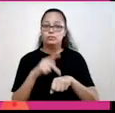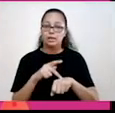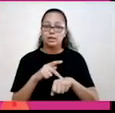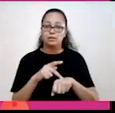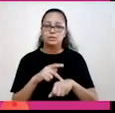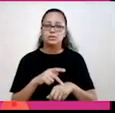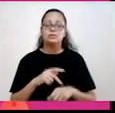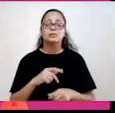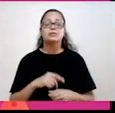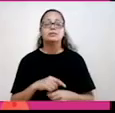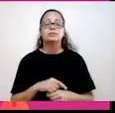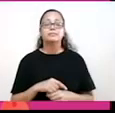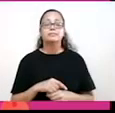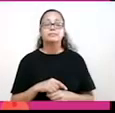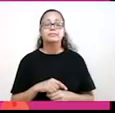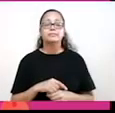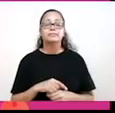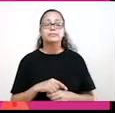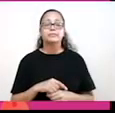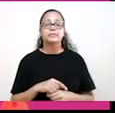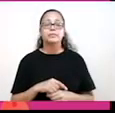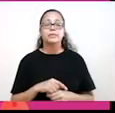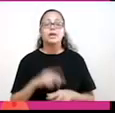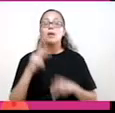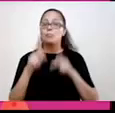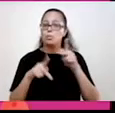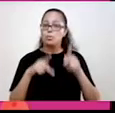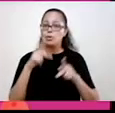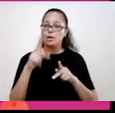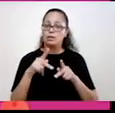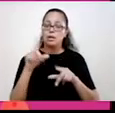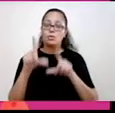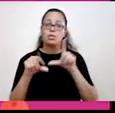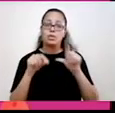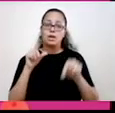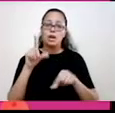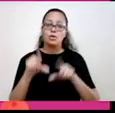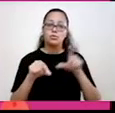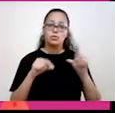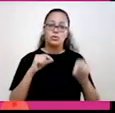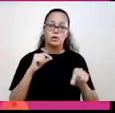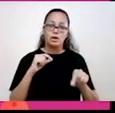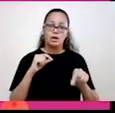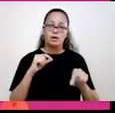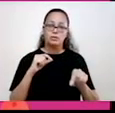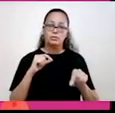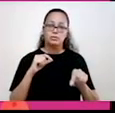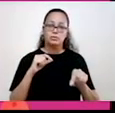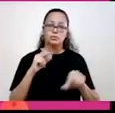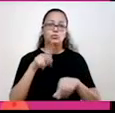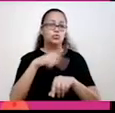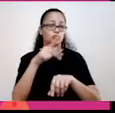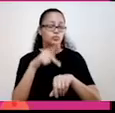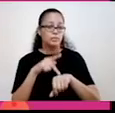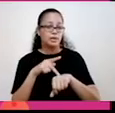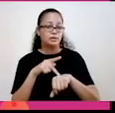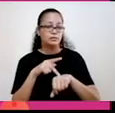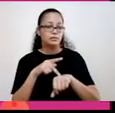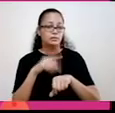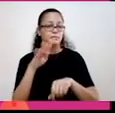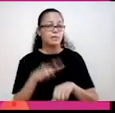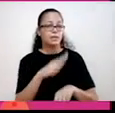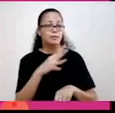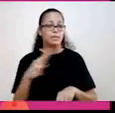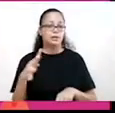Olha só como está aqui na descrição, ó. População absoluta de países selecionados. Então foram selecionados alguns países da América Latina para compor essa